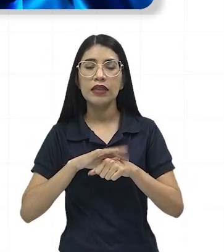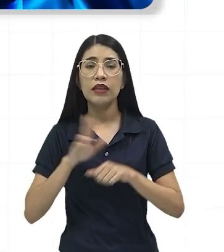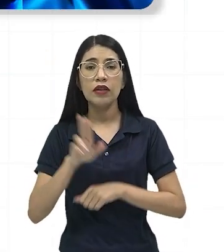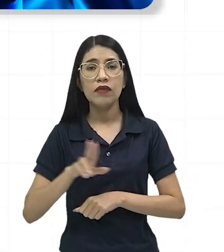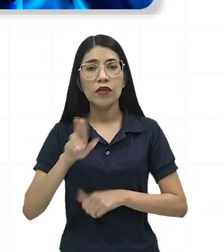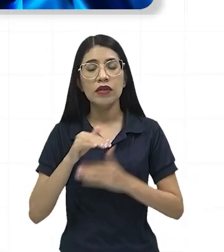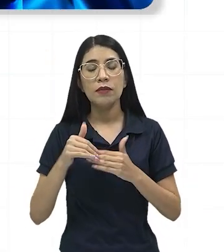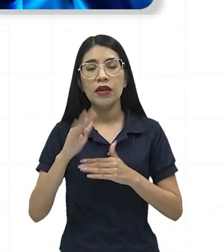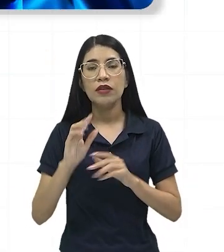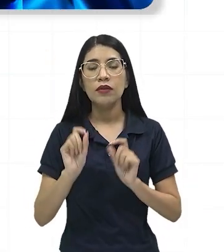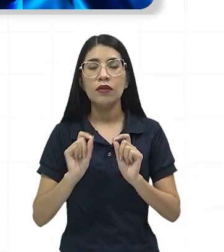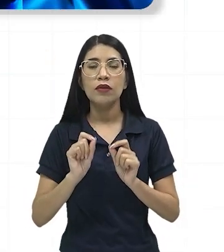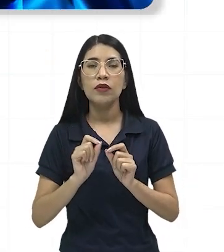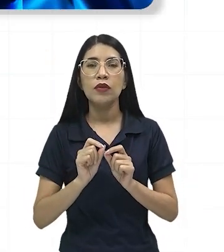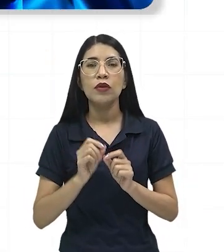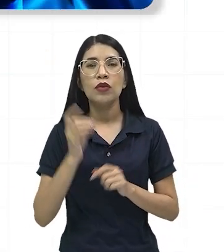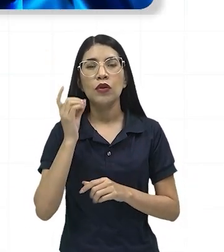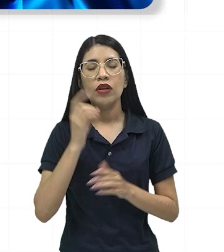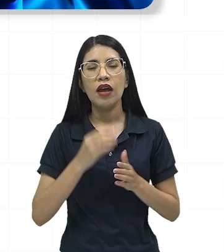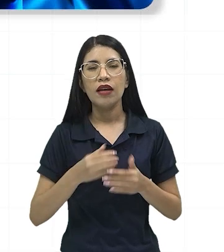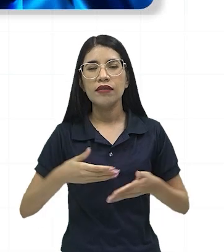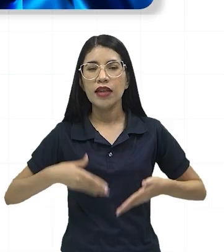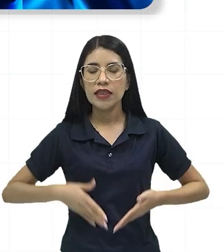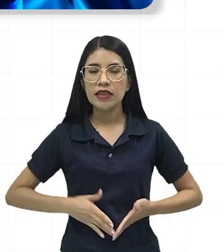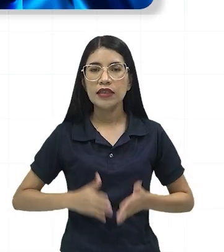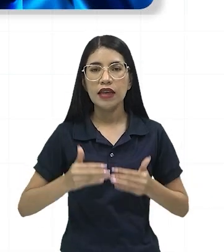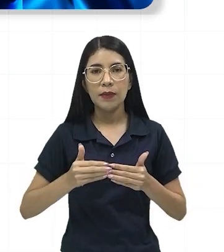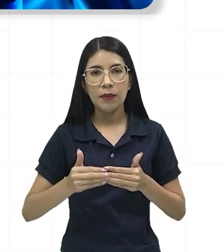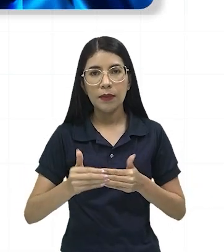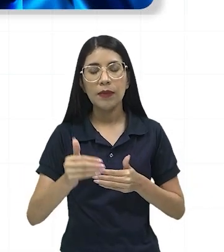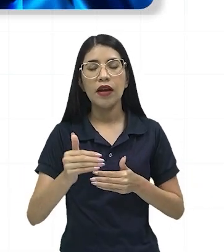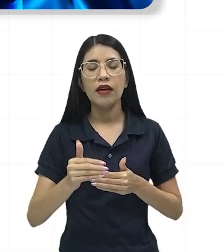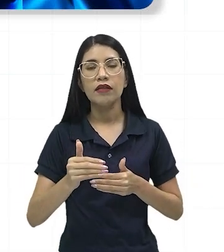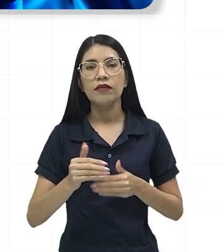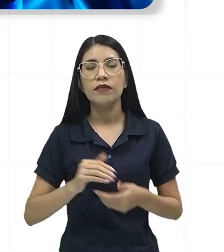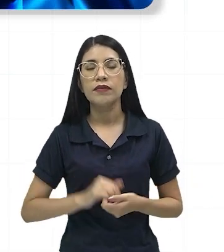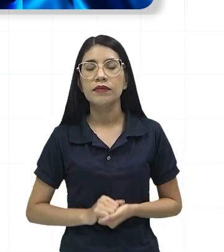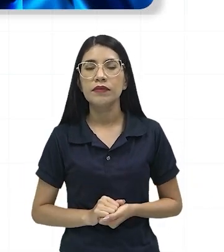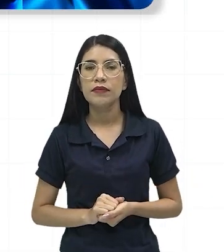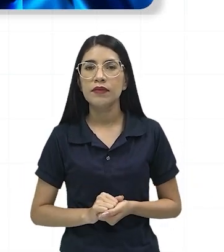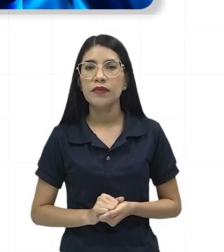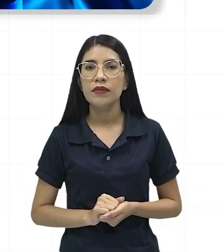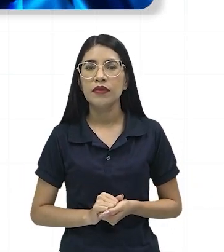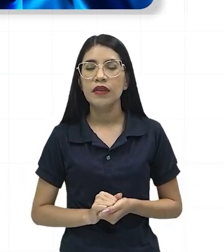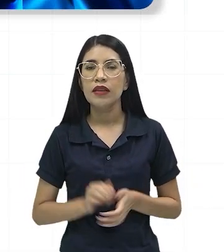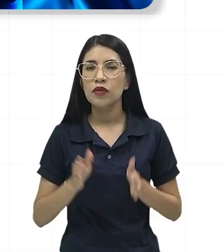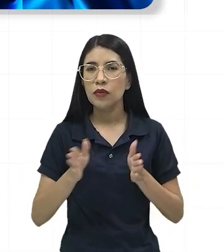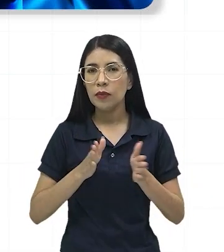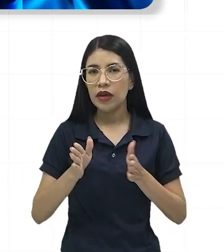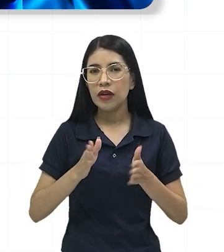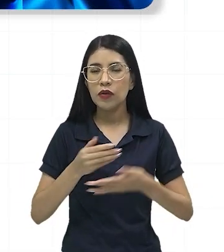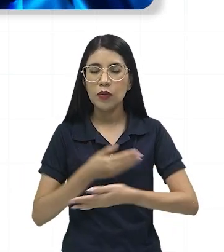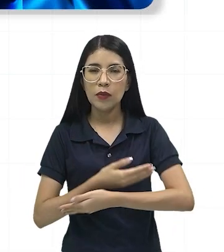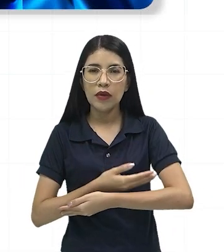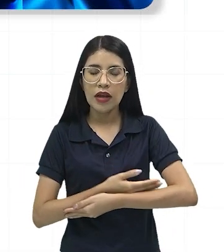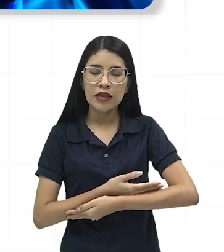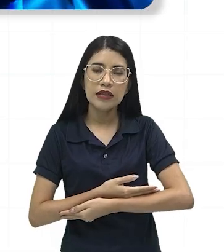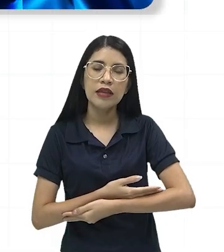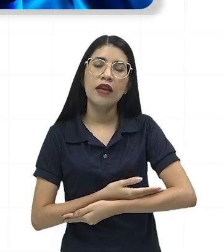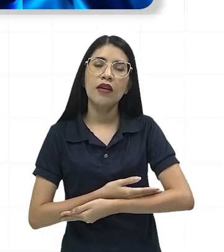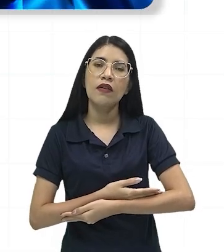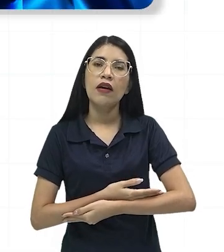mais utilizado nos primeiros momentos da vida do ser humano, certo? Então, ali no momento